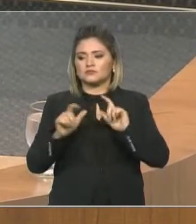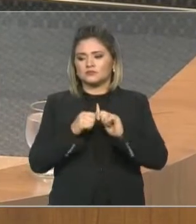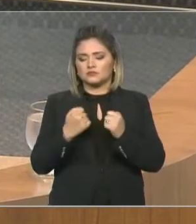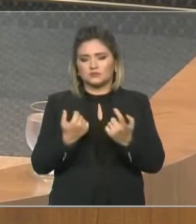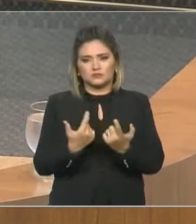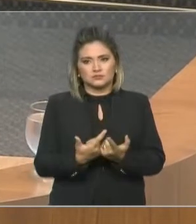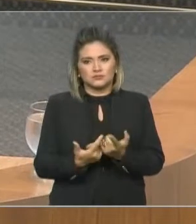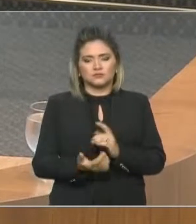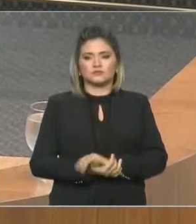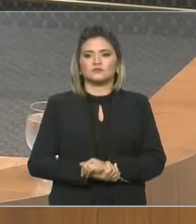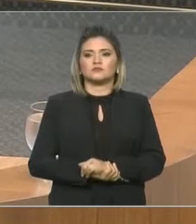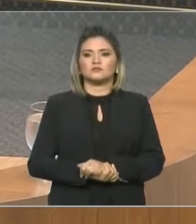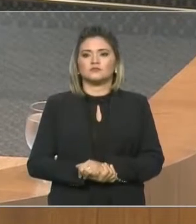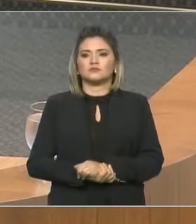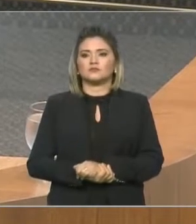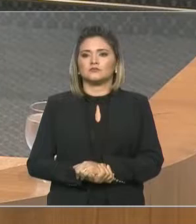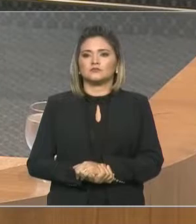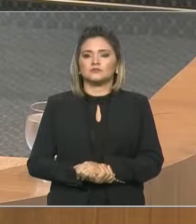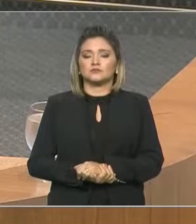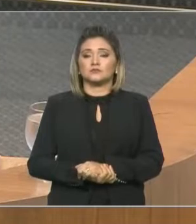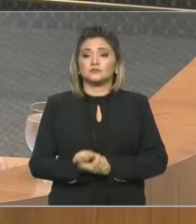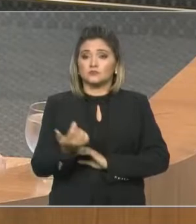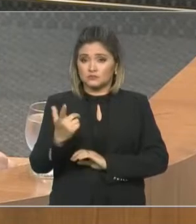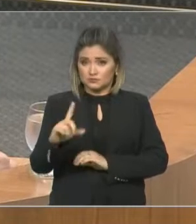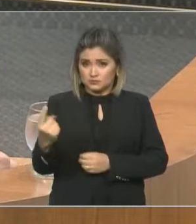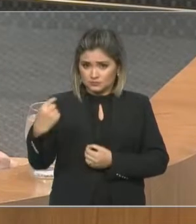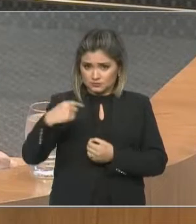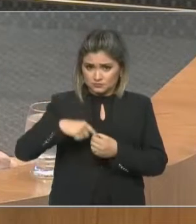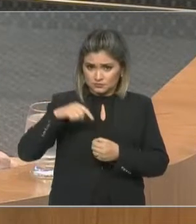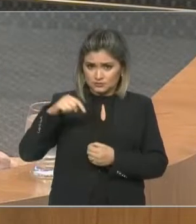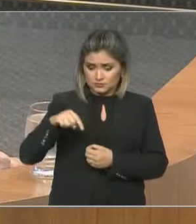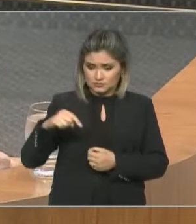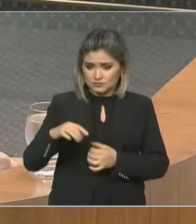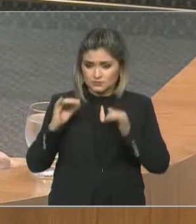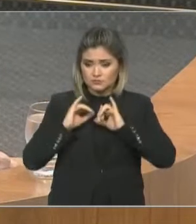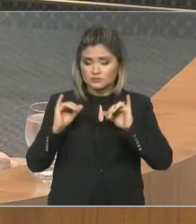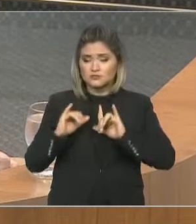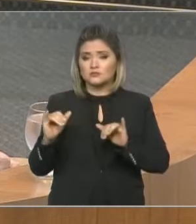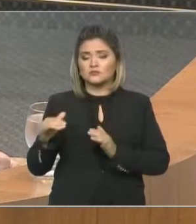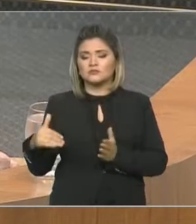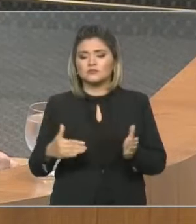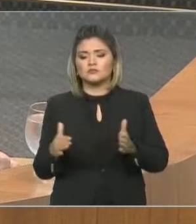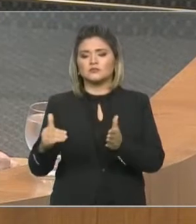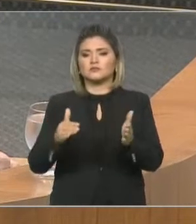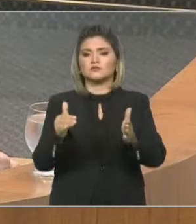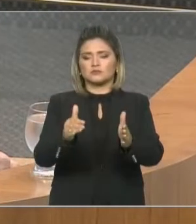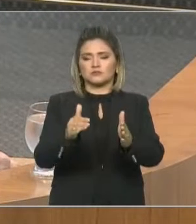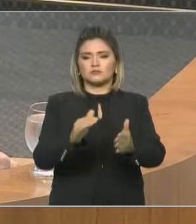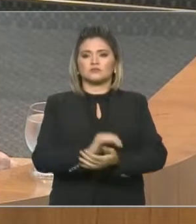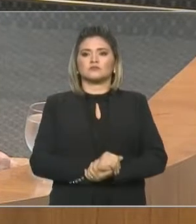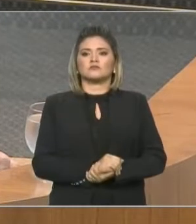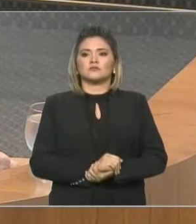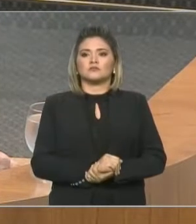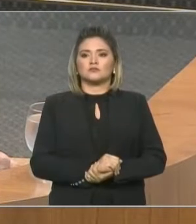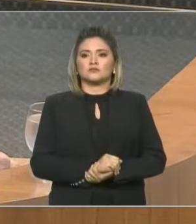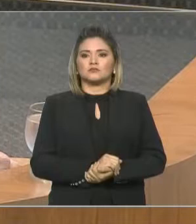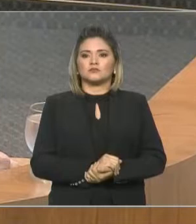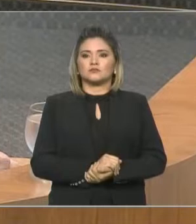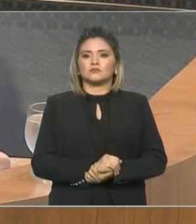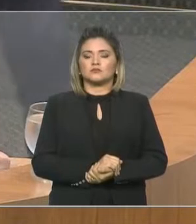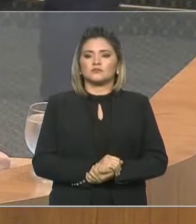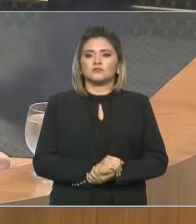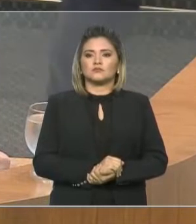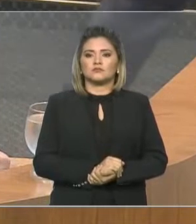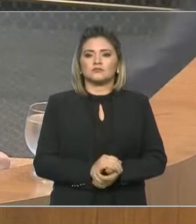presidente, novamente retorno a esta tribuna para falar de rodovias, né? E agora falar de rodovias